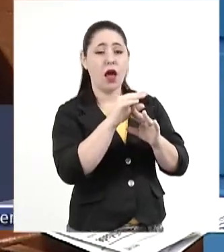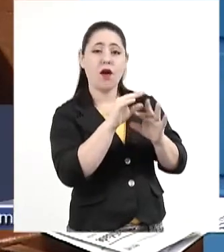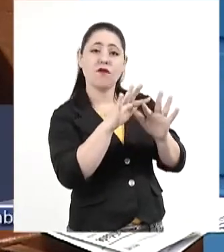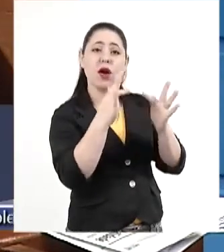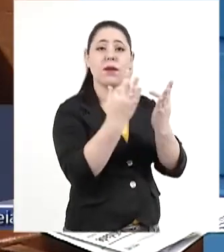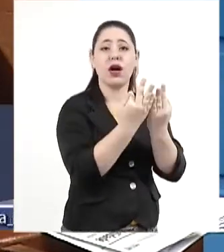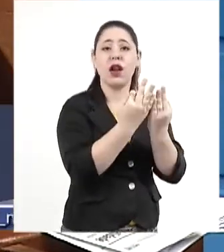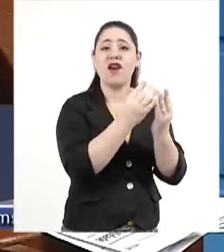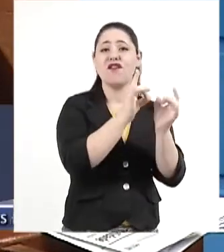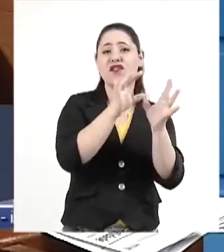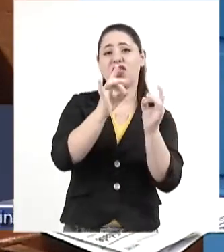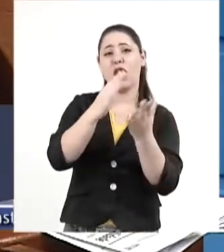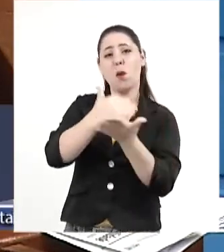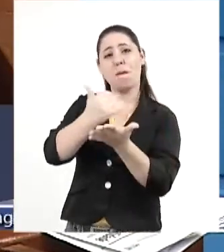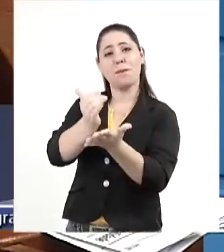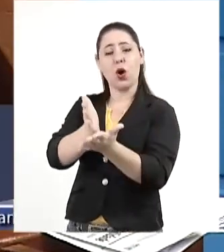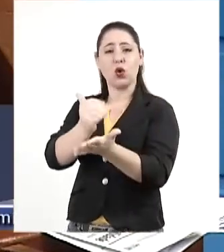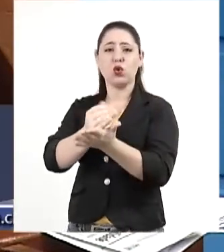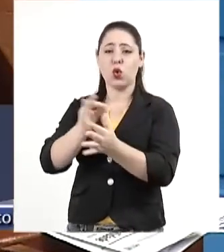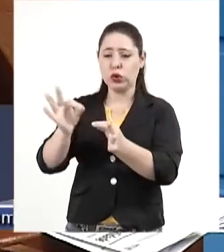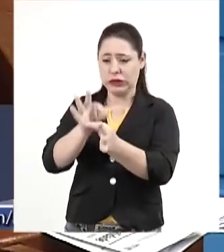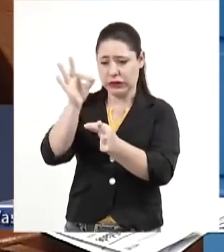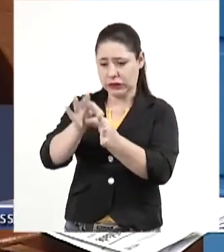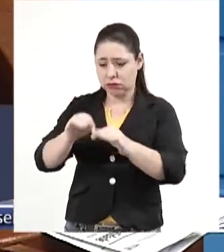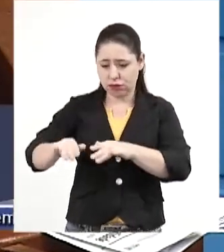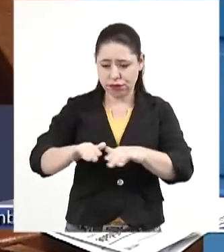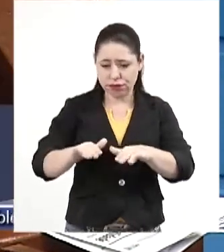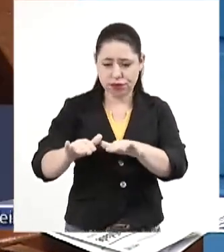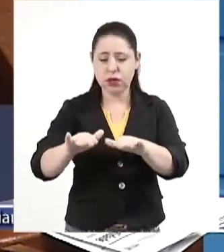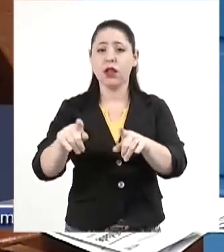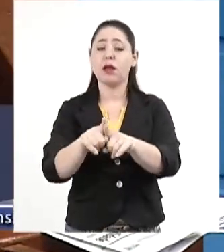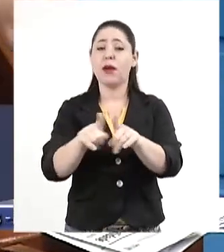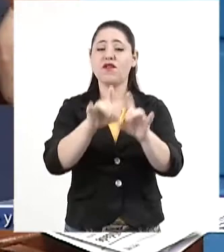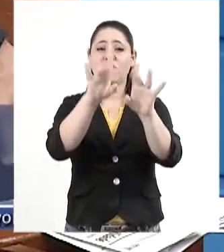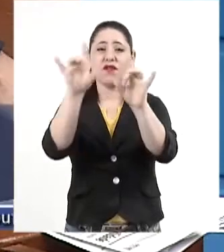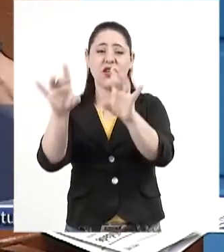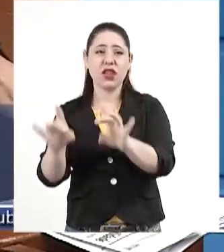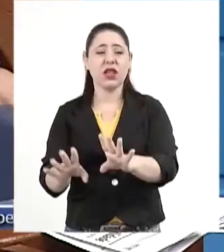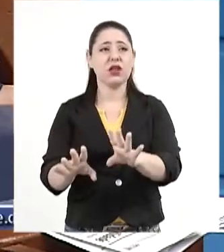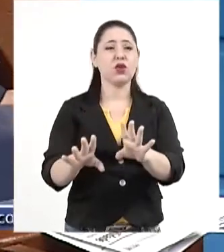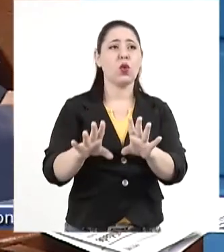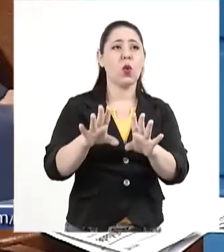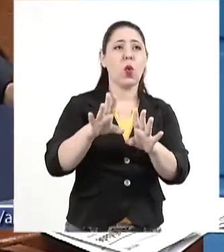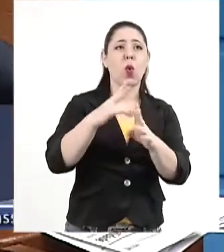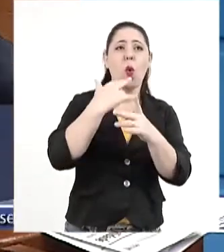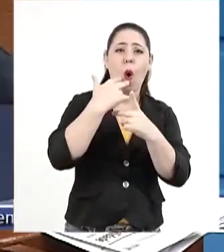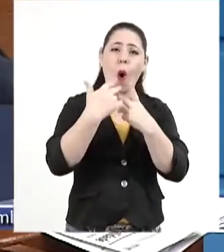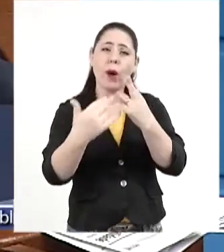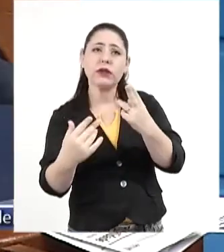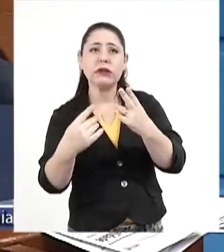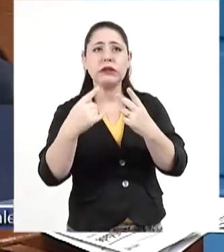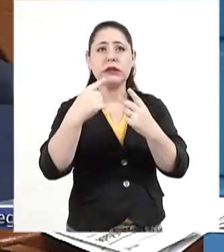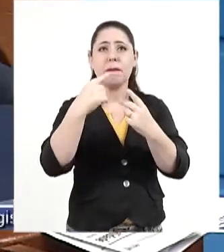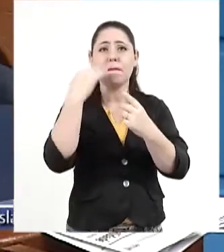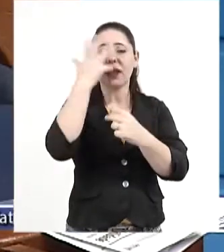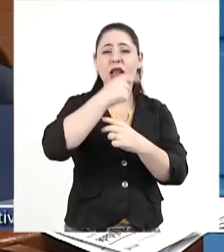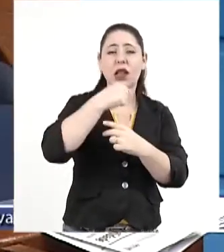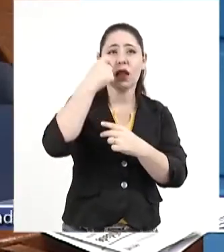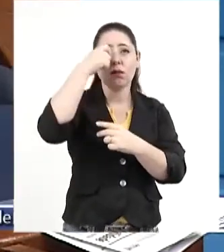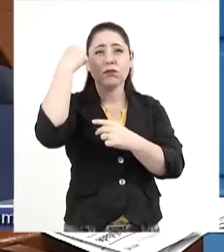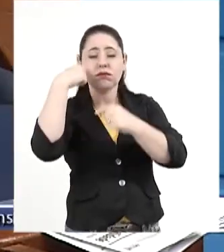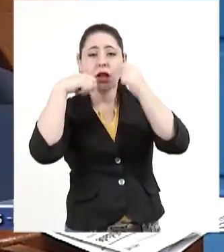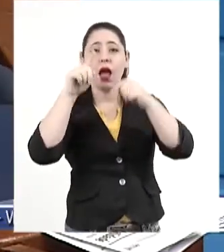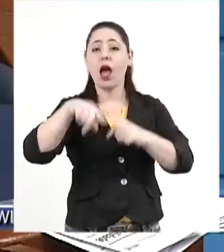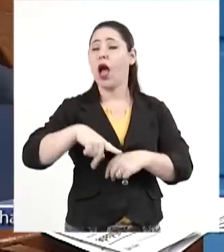vendendo bolo, costurando para fora, vendendo produtos de beleza. Essa mulher, ela é